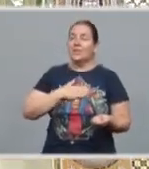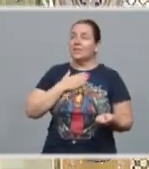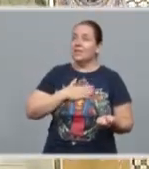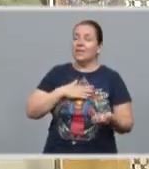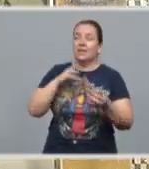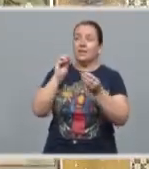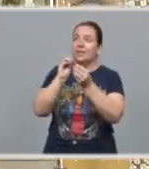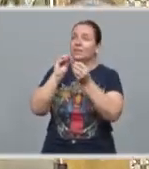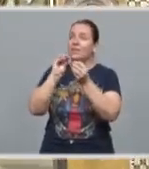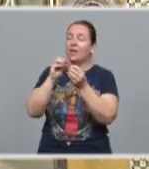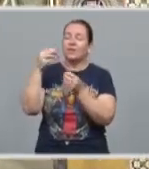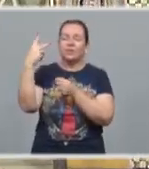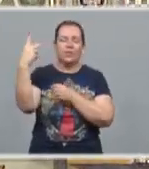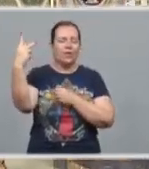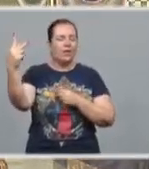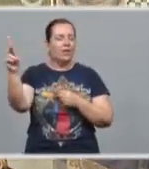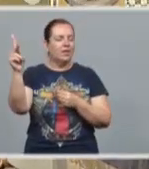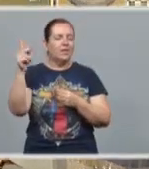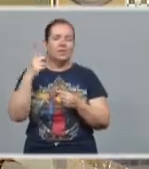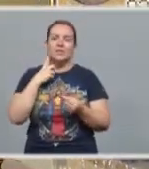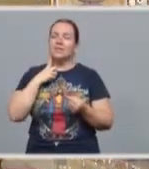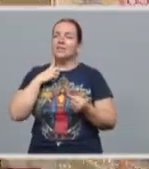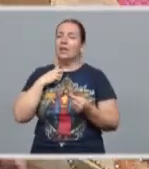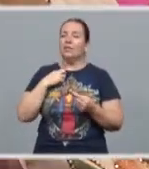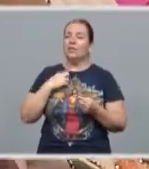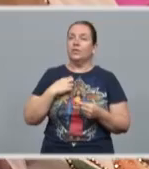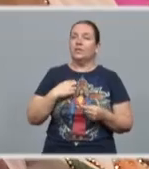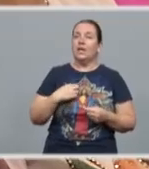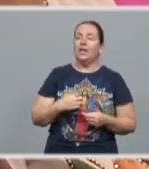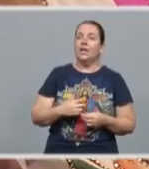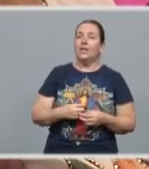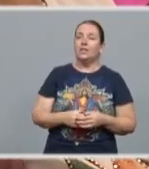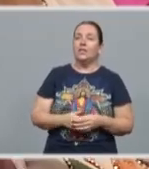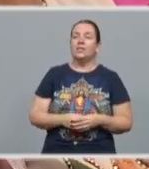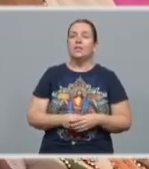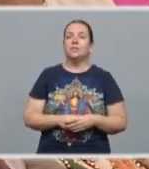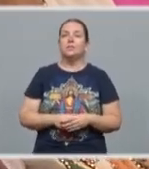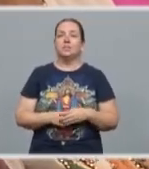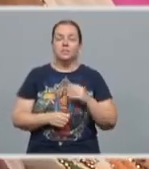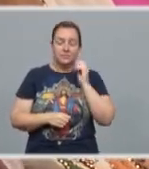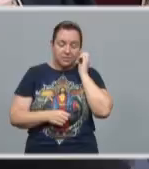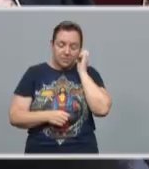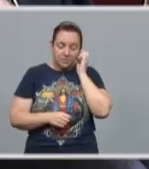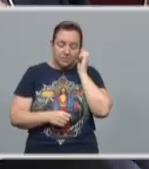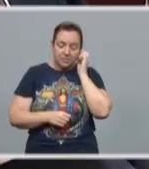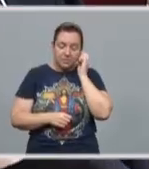com prazer faço a vossa vontade.